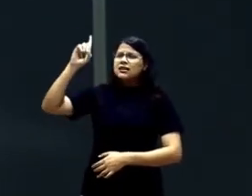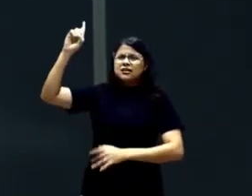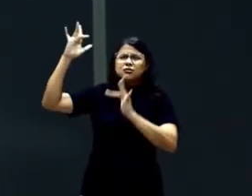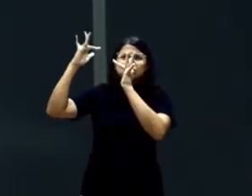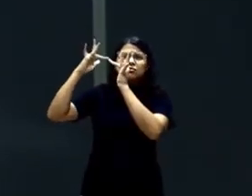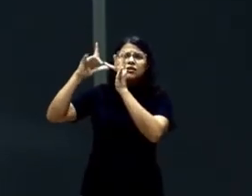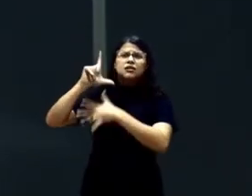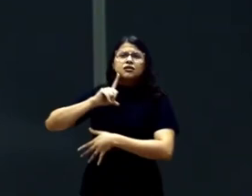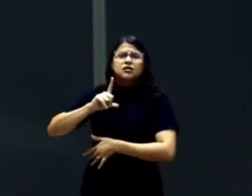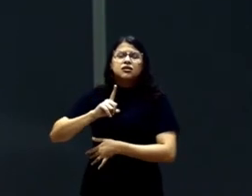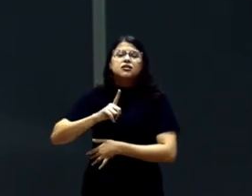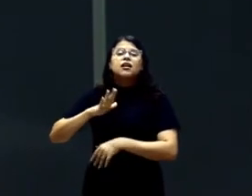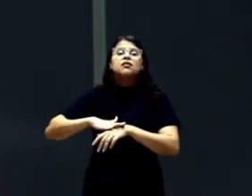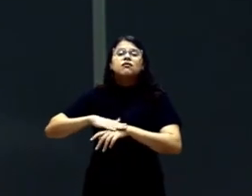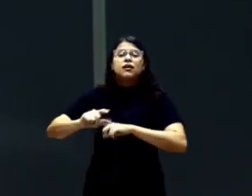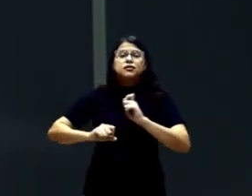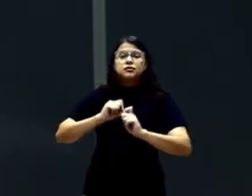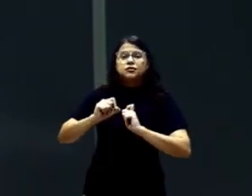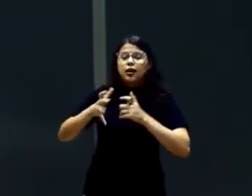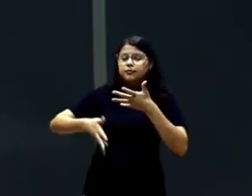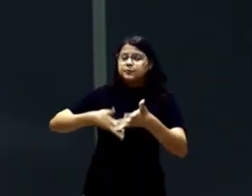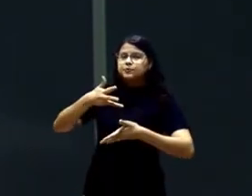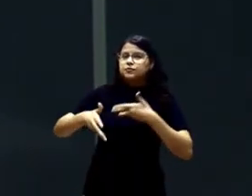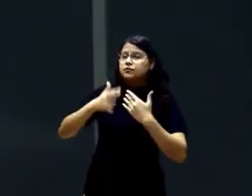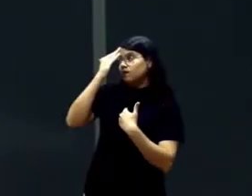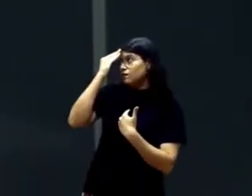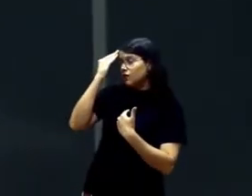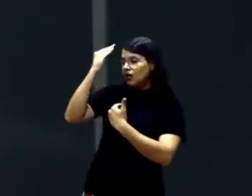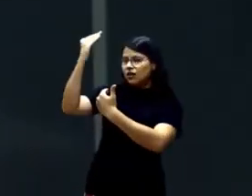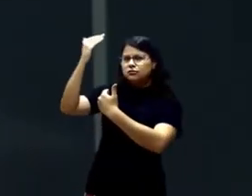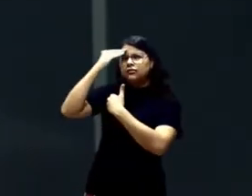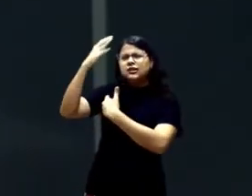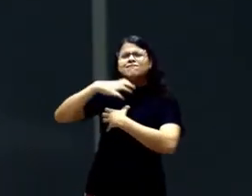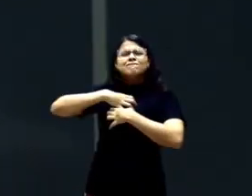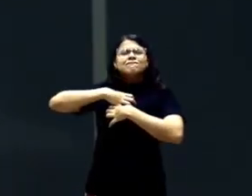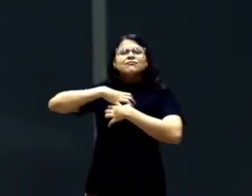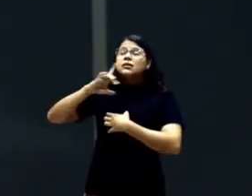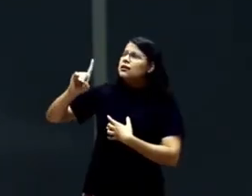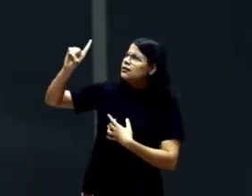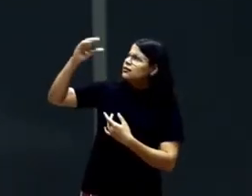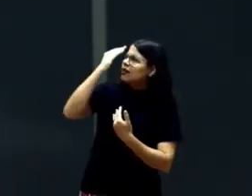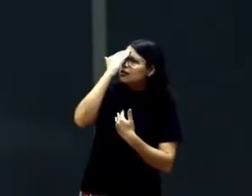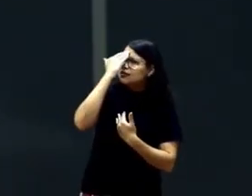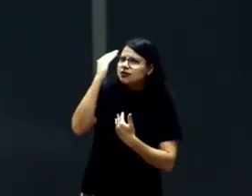E isso é algo que eu queria que você colocasse no seu coração: o sentimento de ser grato,